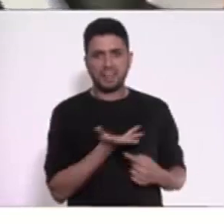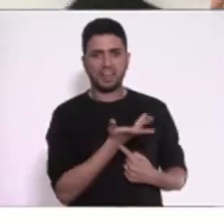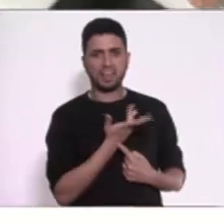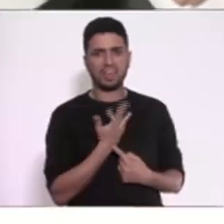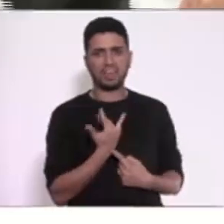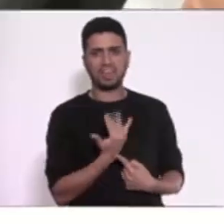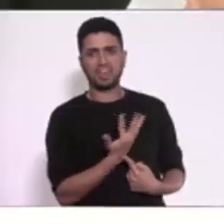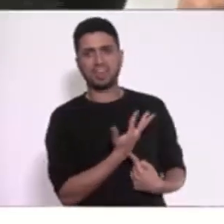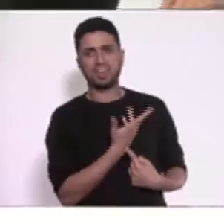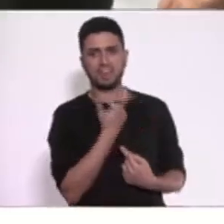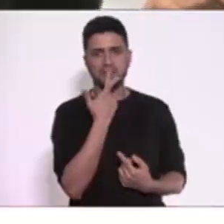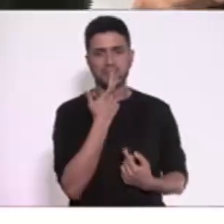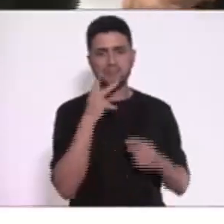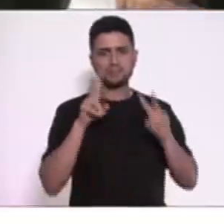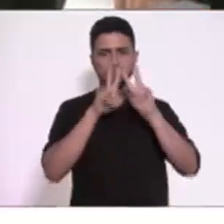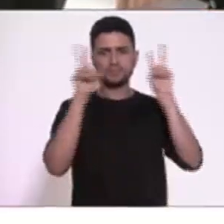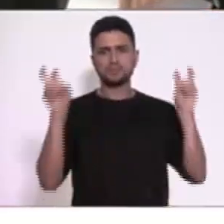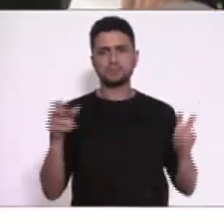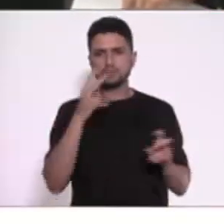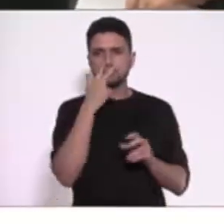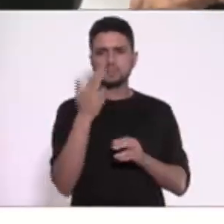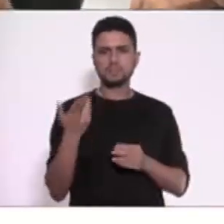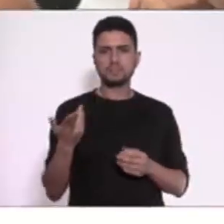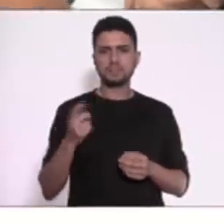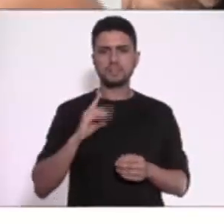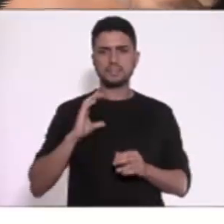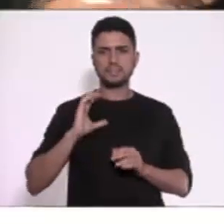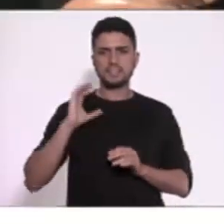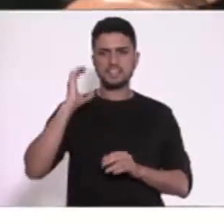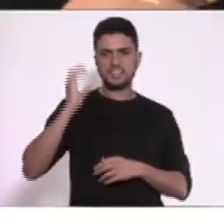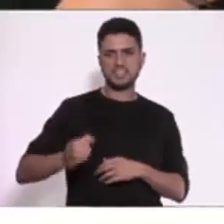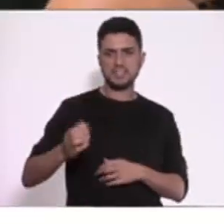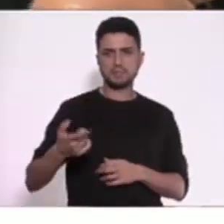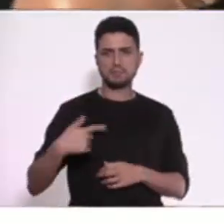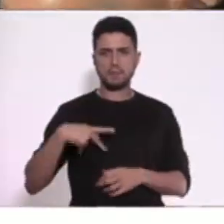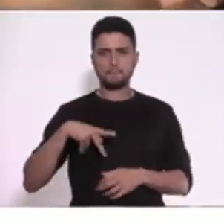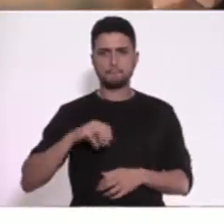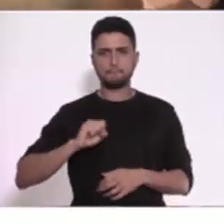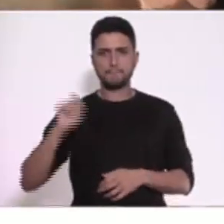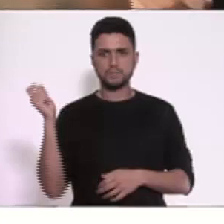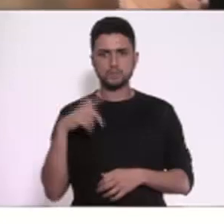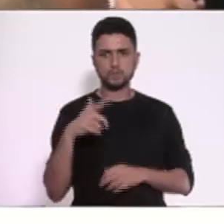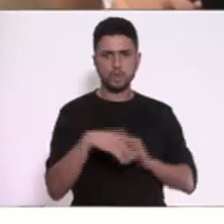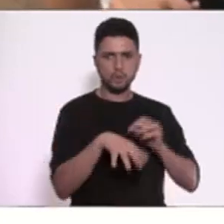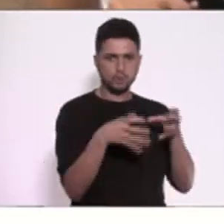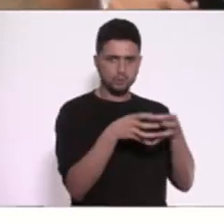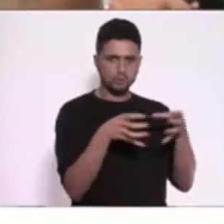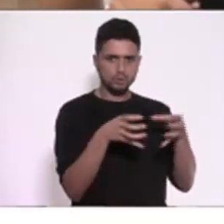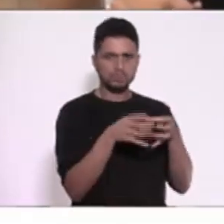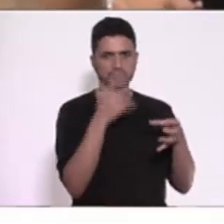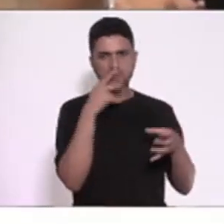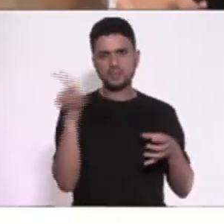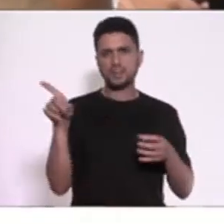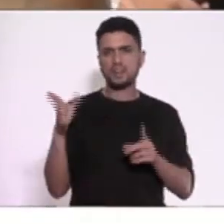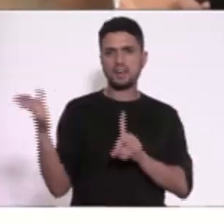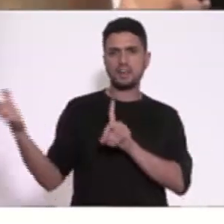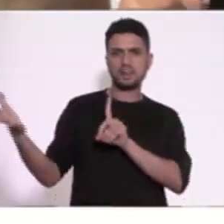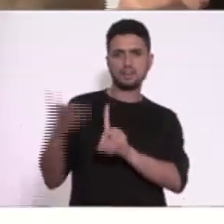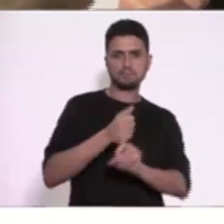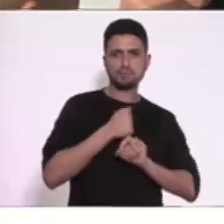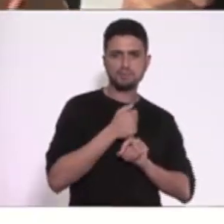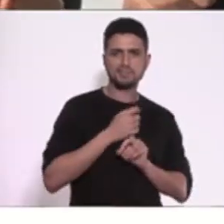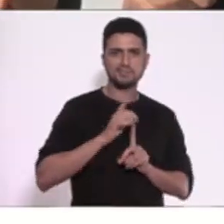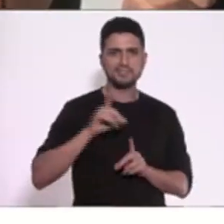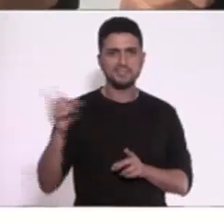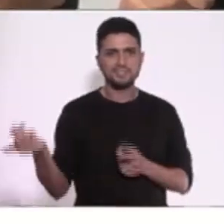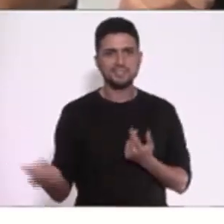abstração e de coletivização de um crime, o PSOL já quer taxar de racista, fascista, taxista,